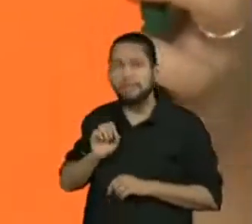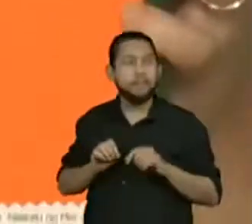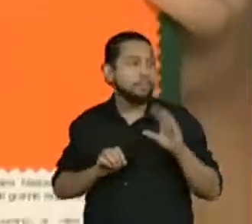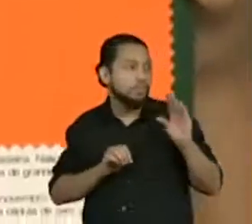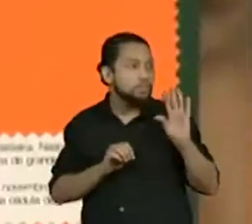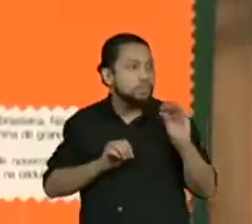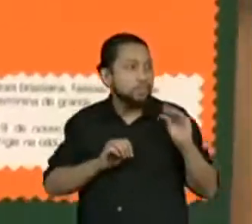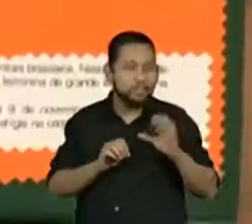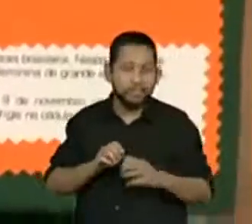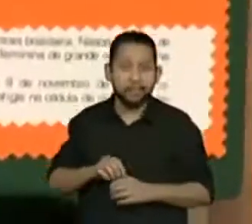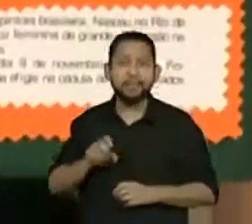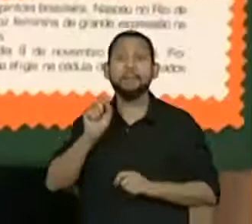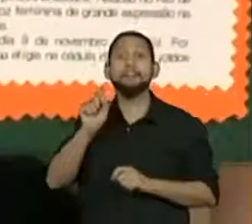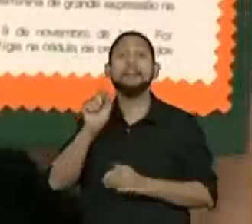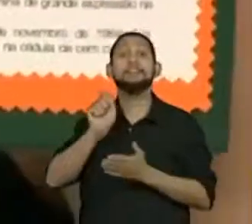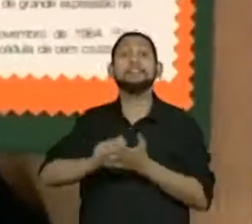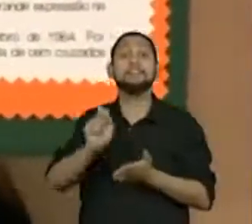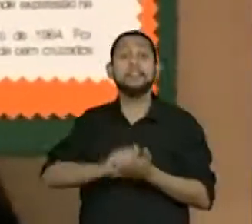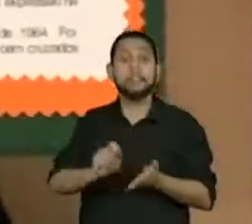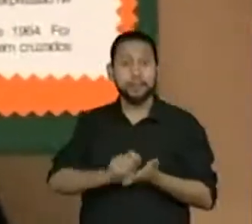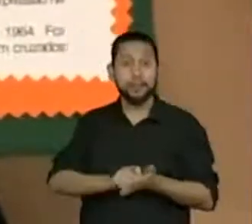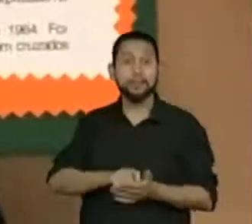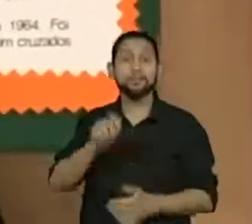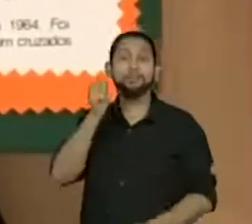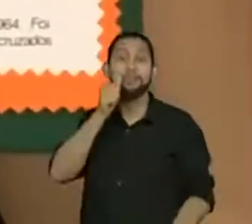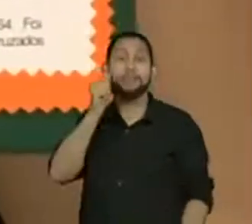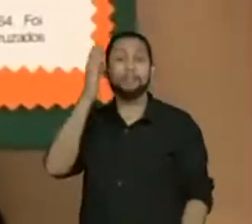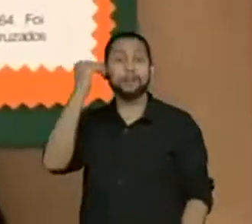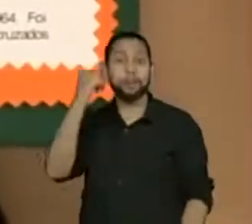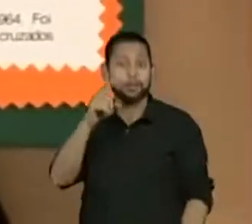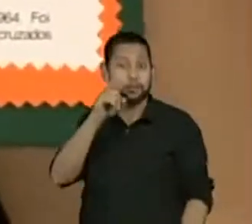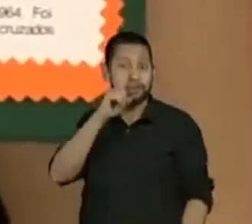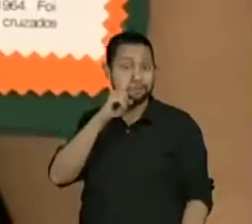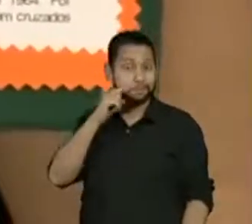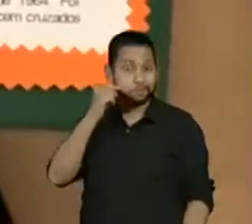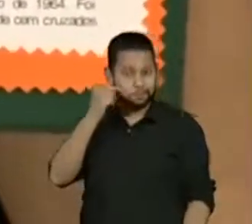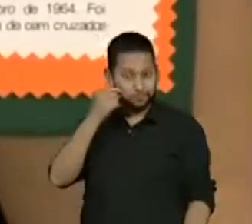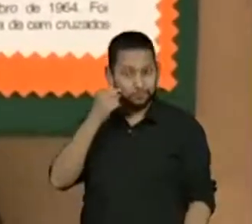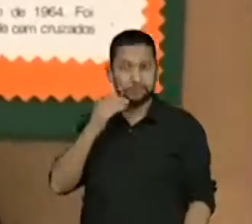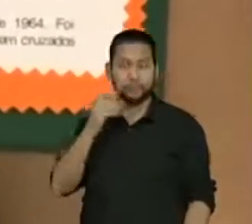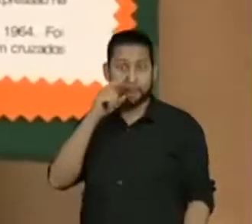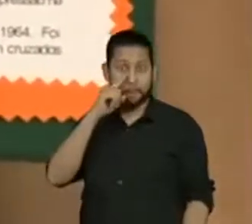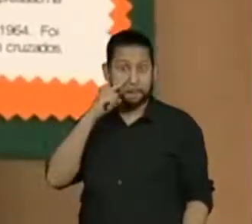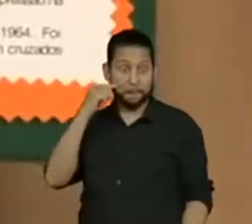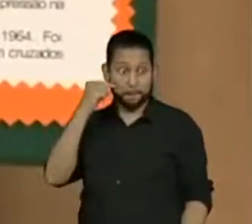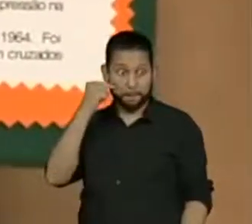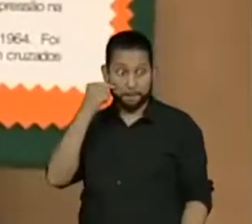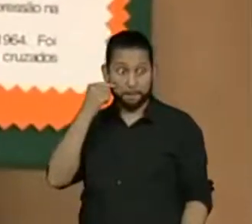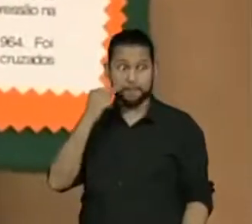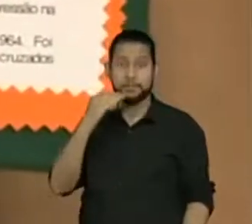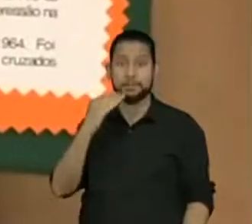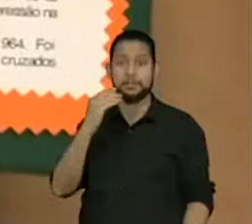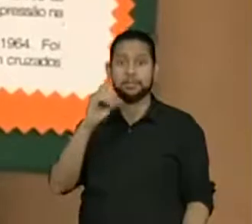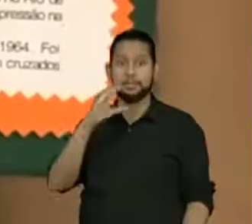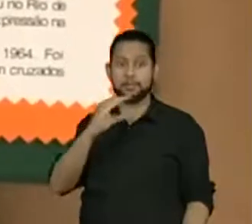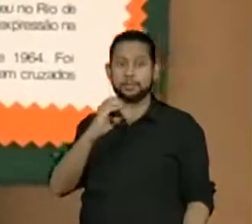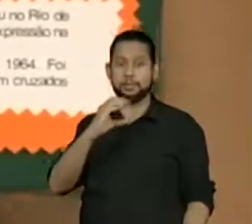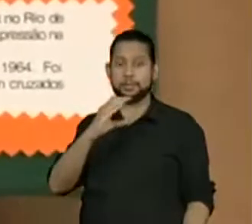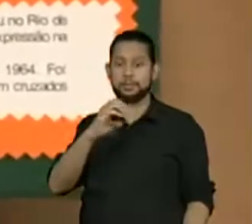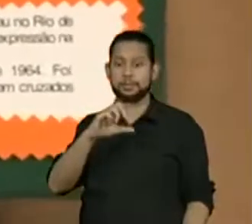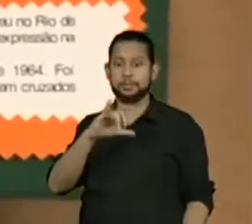pertence a autora Cecília Meireles eu não escrevi o nome dela que a biografia tá pequenininha aqui